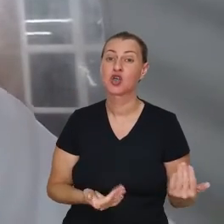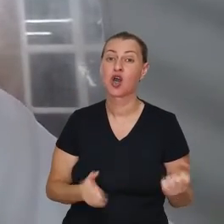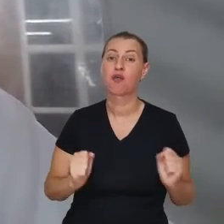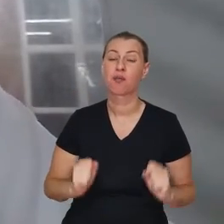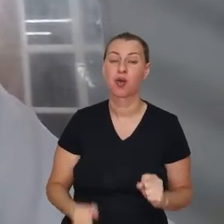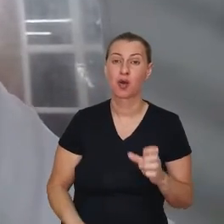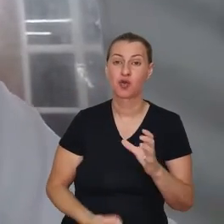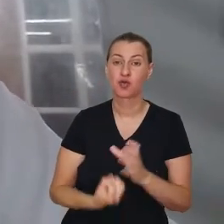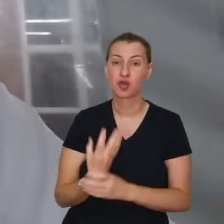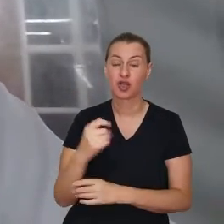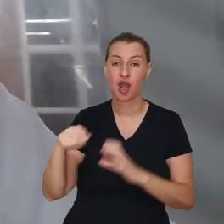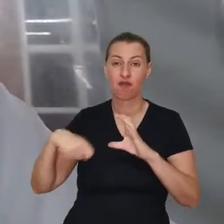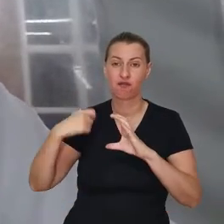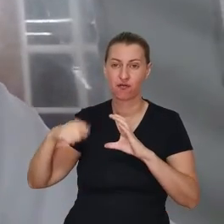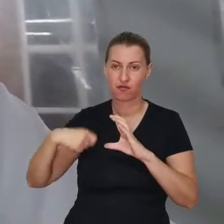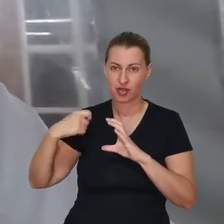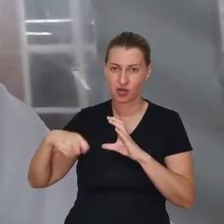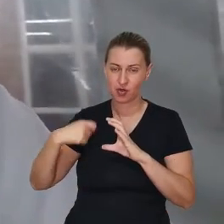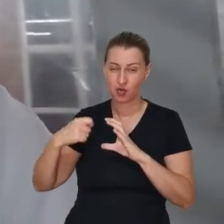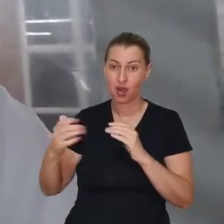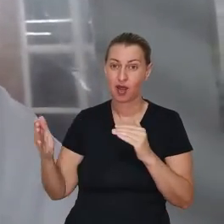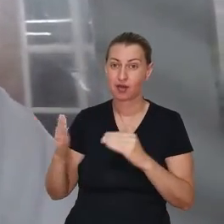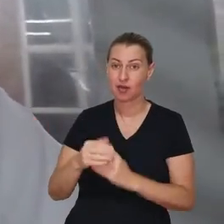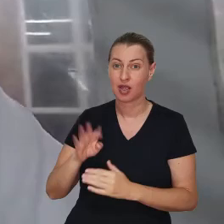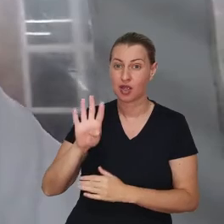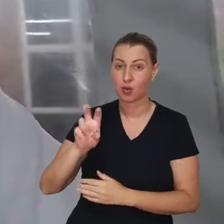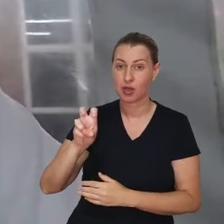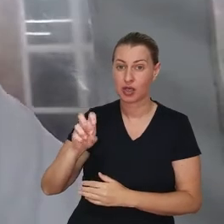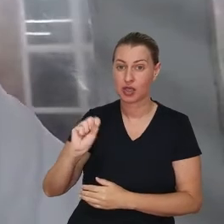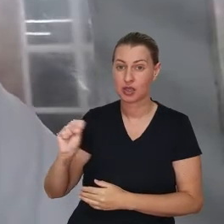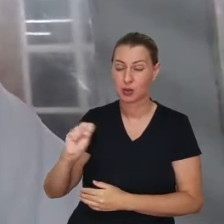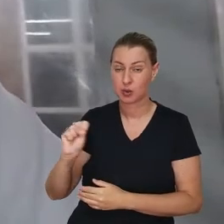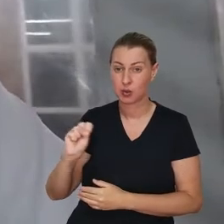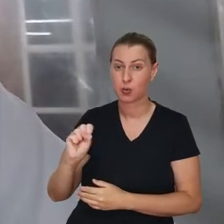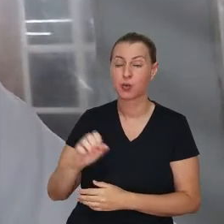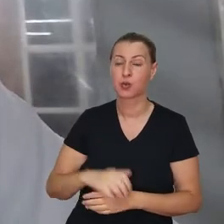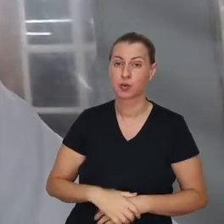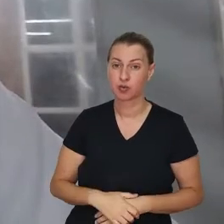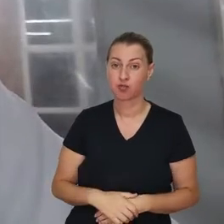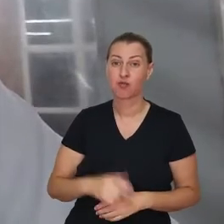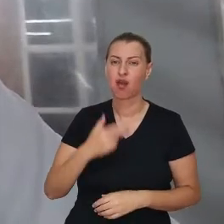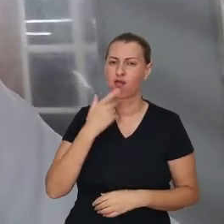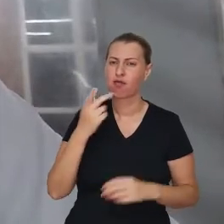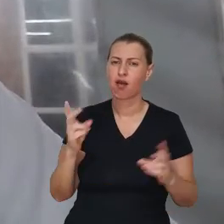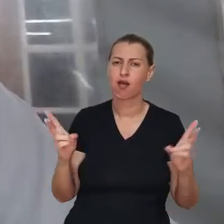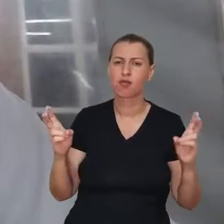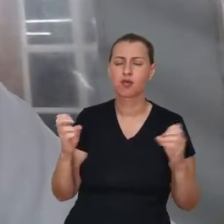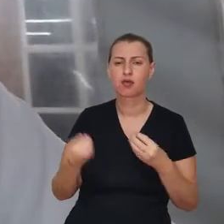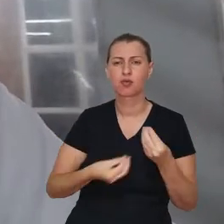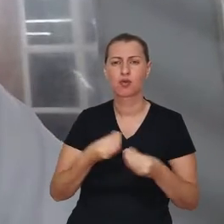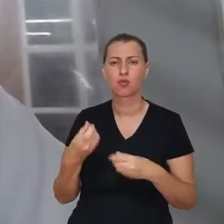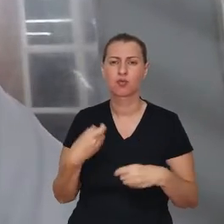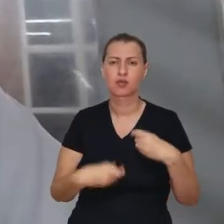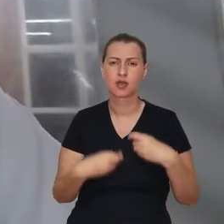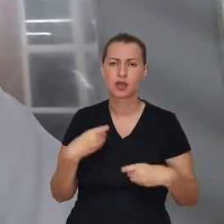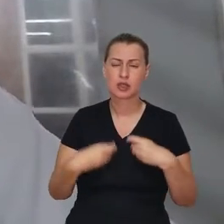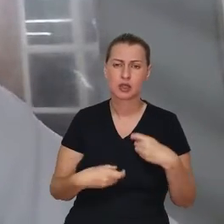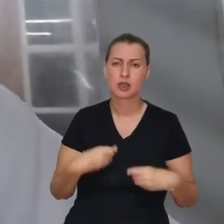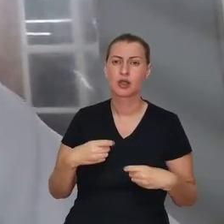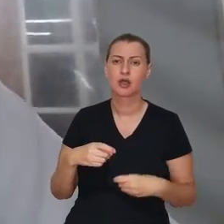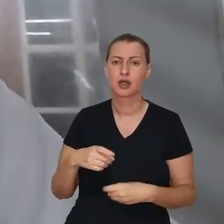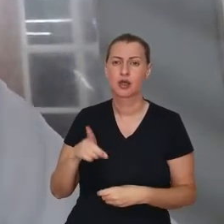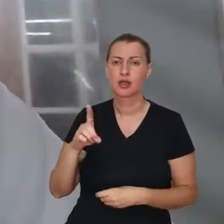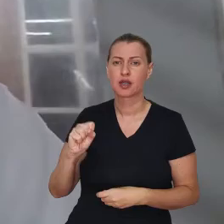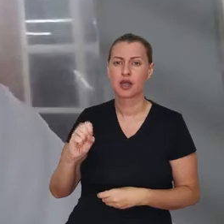poderão criar vídeos, tá? De até 45 segundos, falando sobre sexualidade,